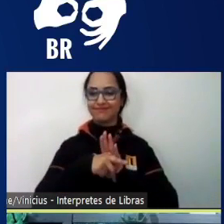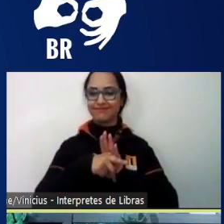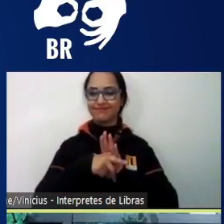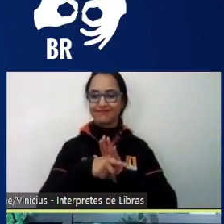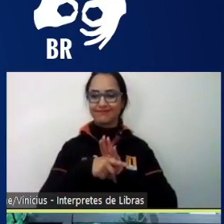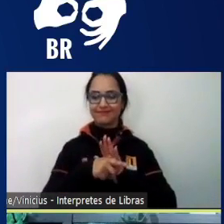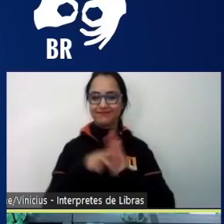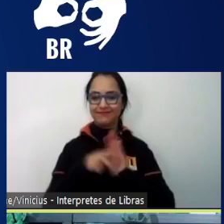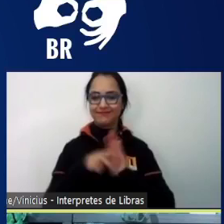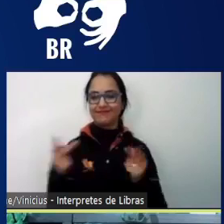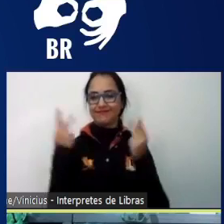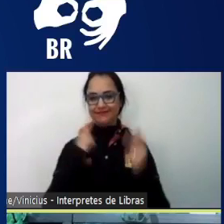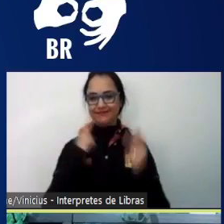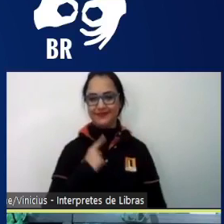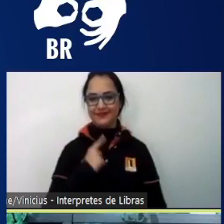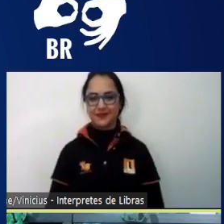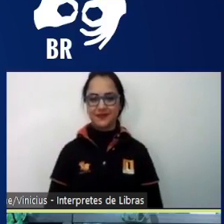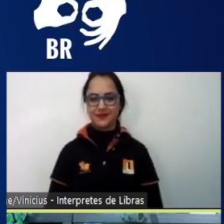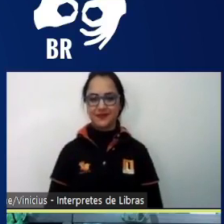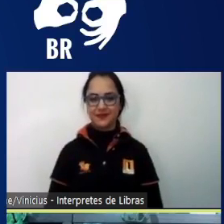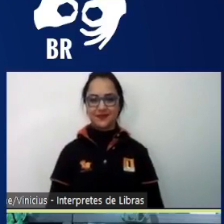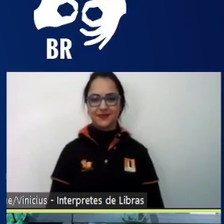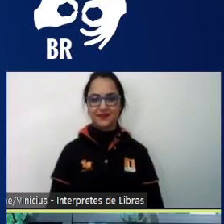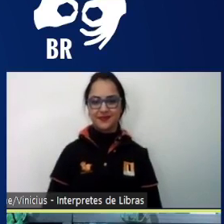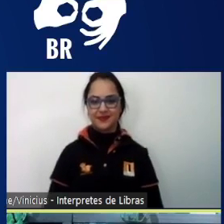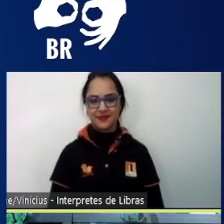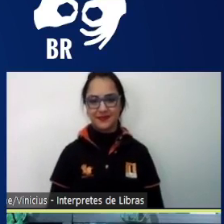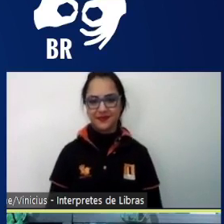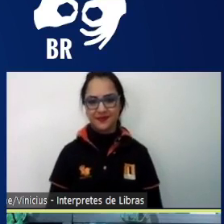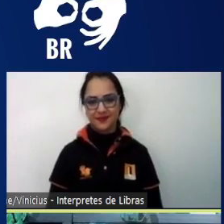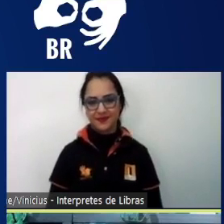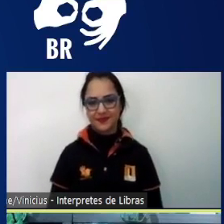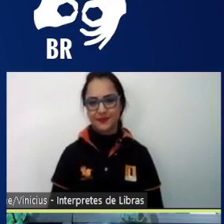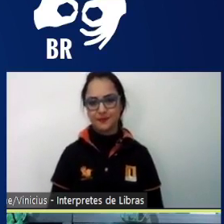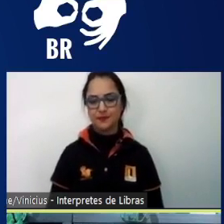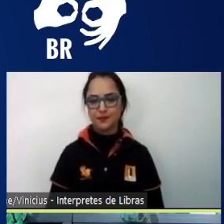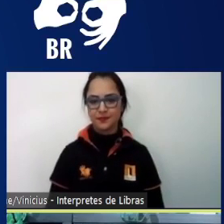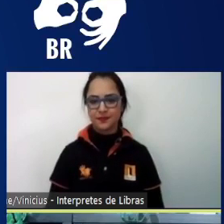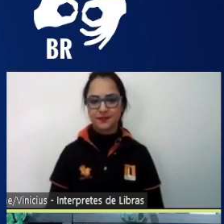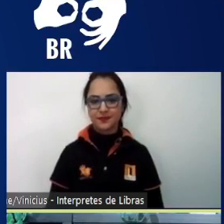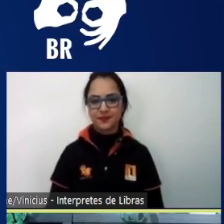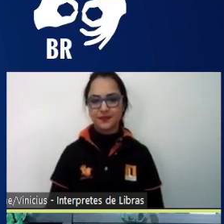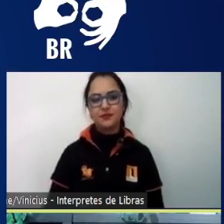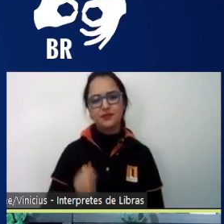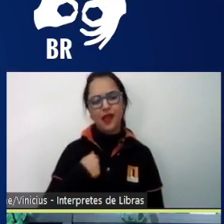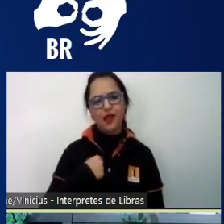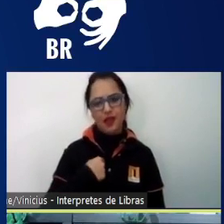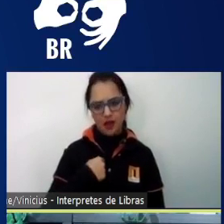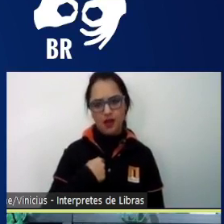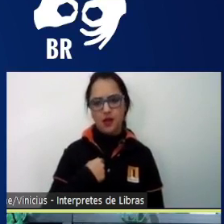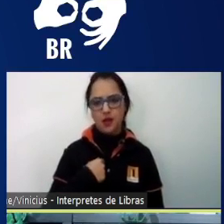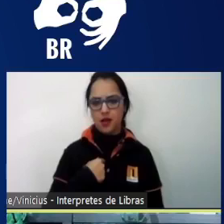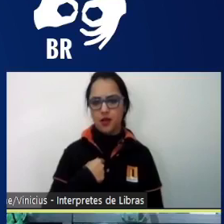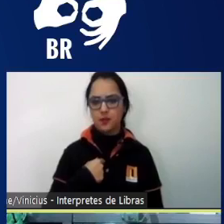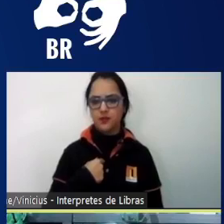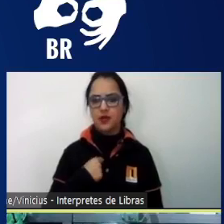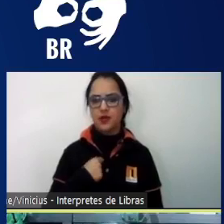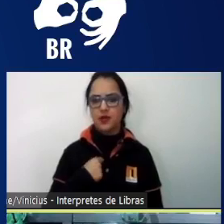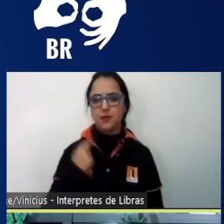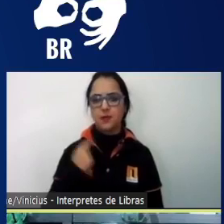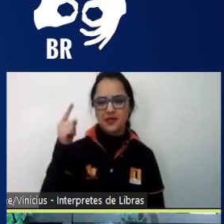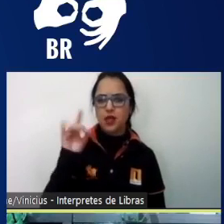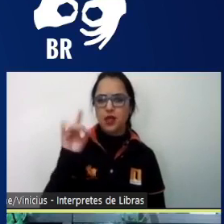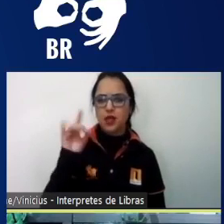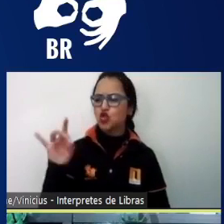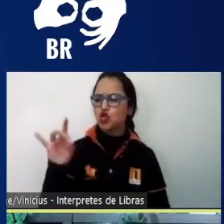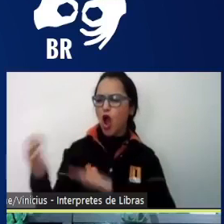Como muitos, eu também não acredito que seja a responsabilidade somente da empresa,